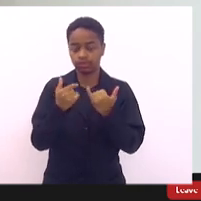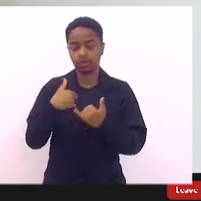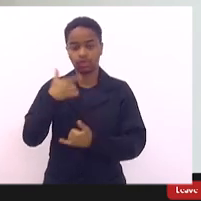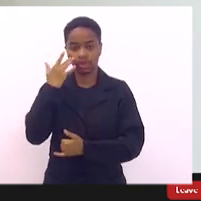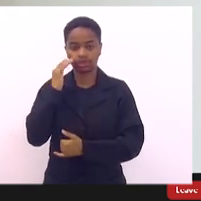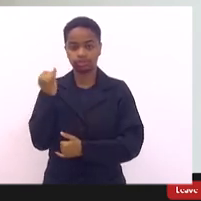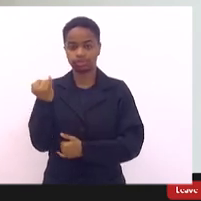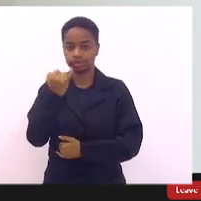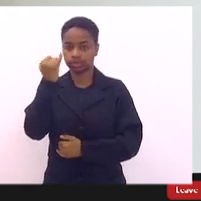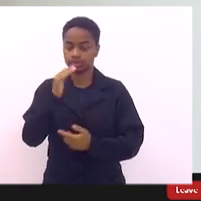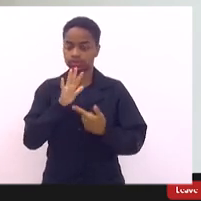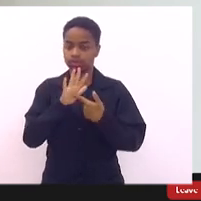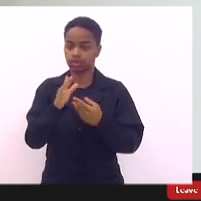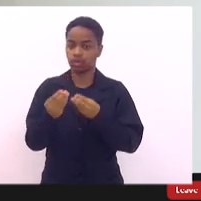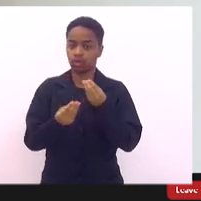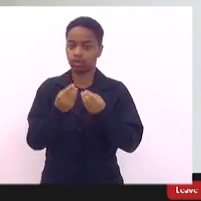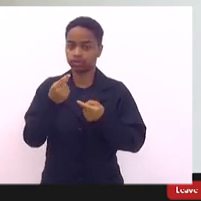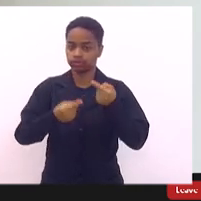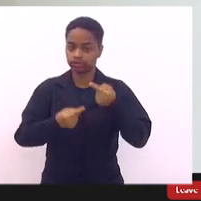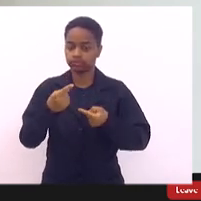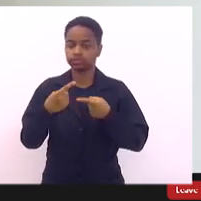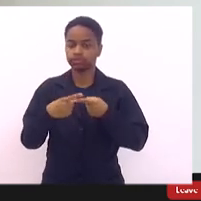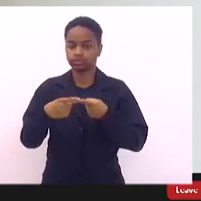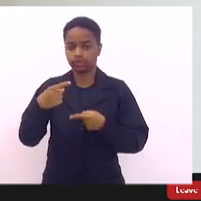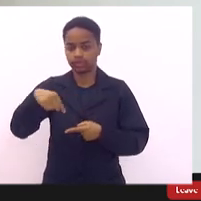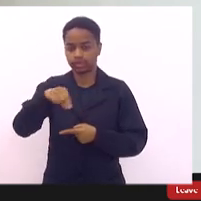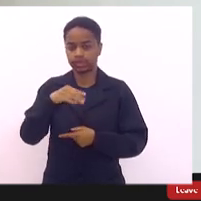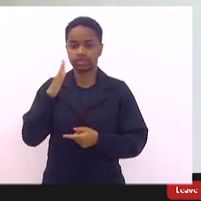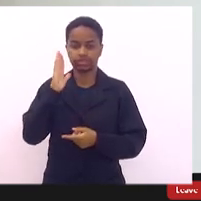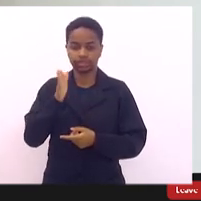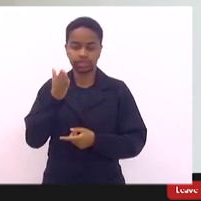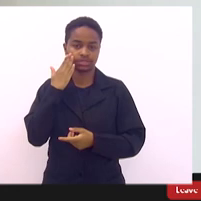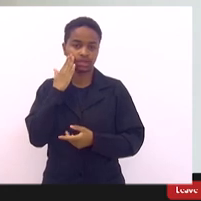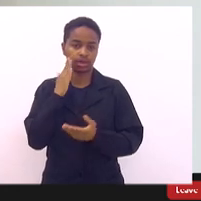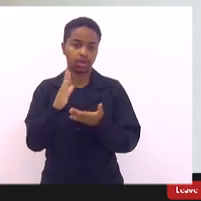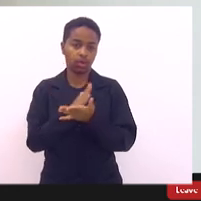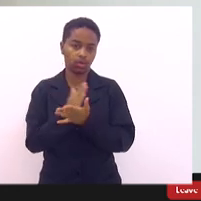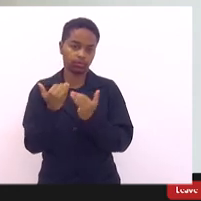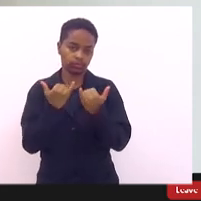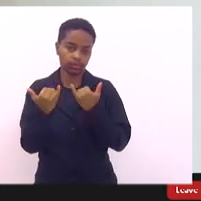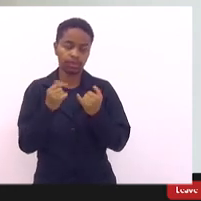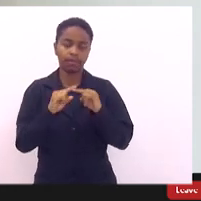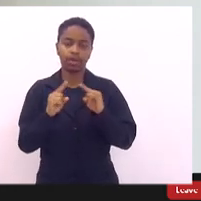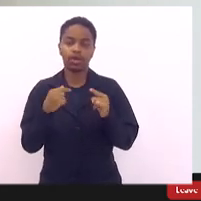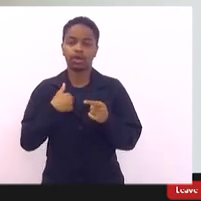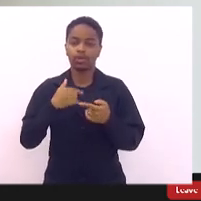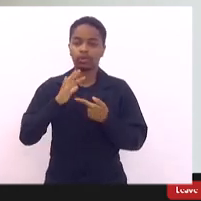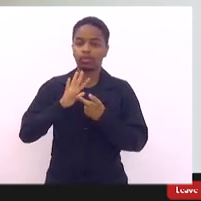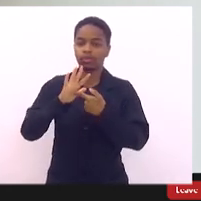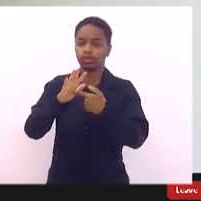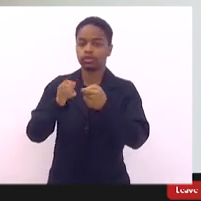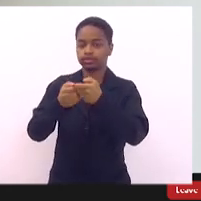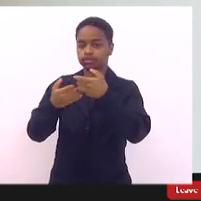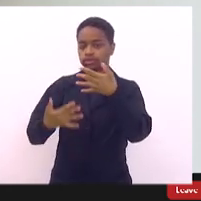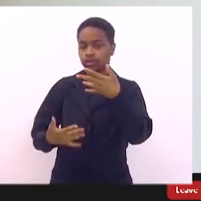essa discussão, apesar de vários outros dados já terem sido trazidos. Eu separei algumas coisas que me parecem importantes para